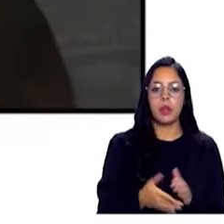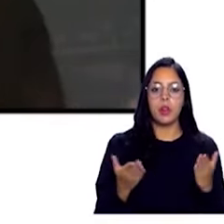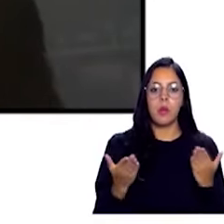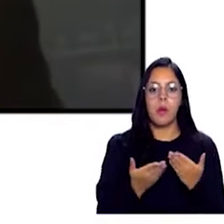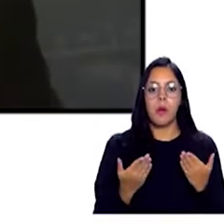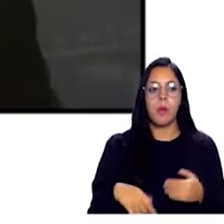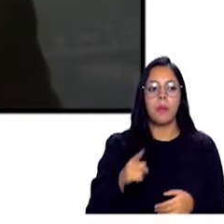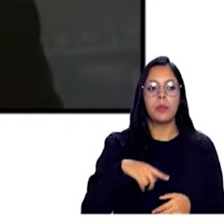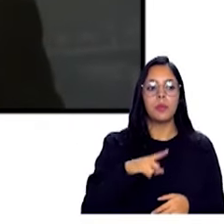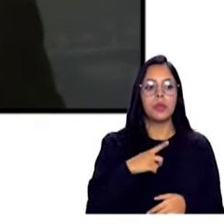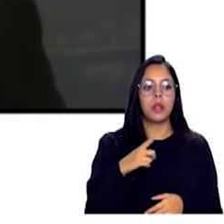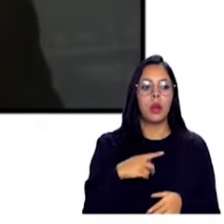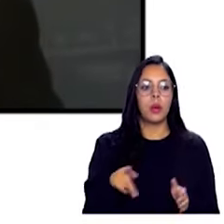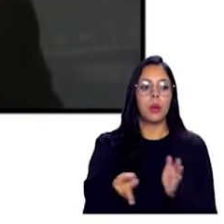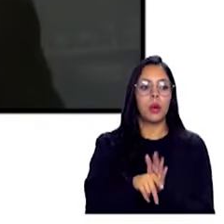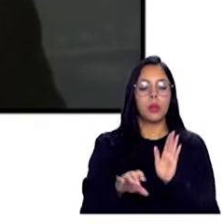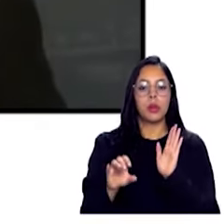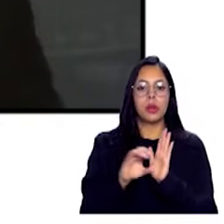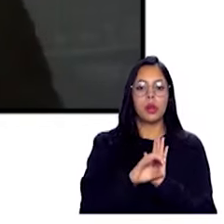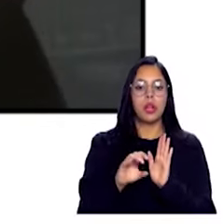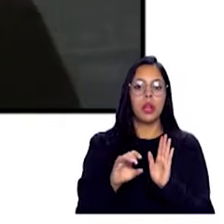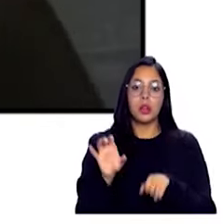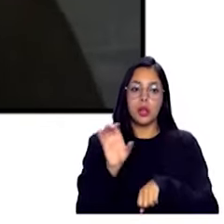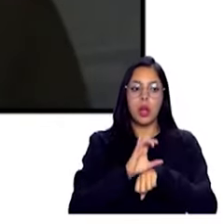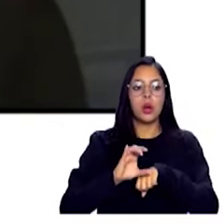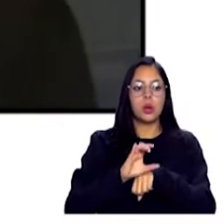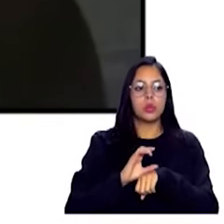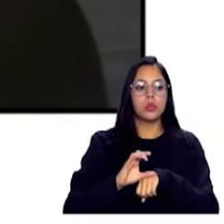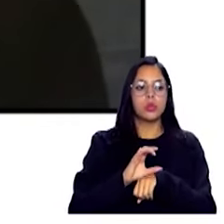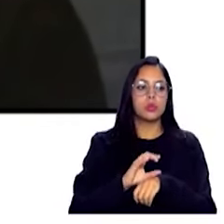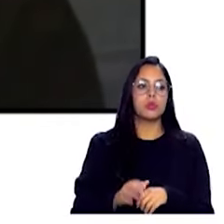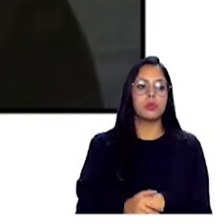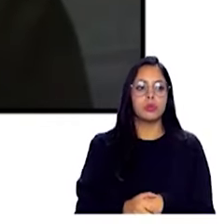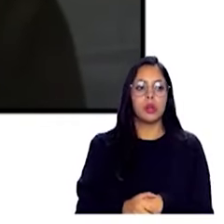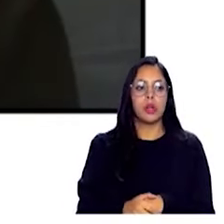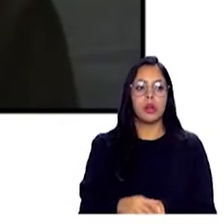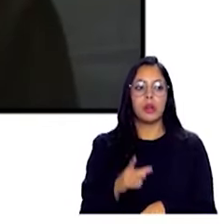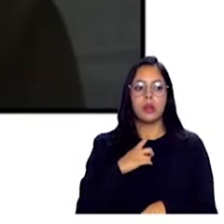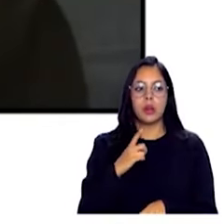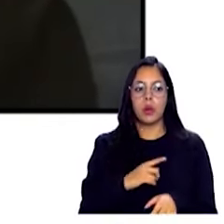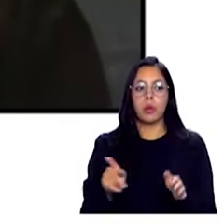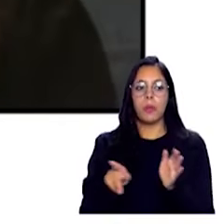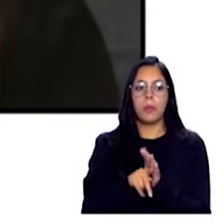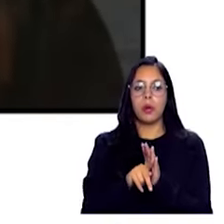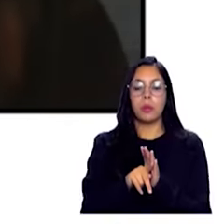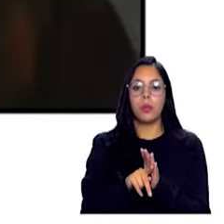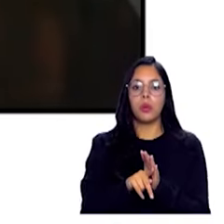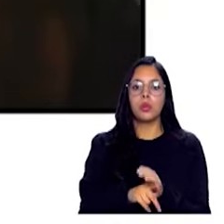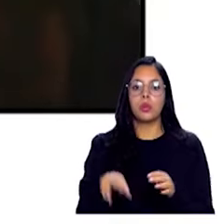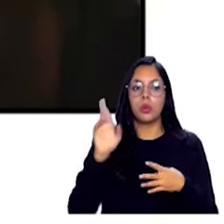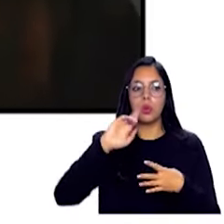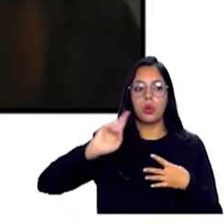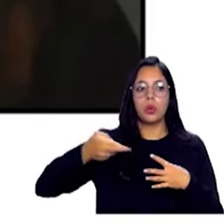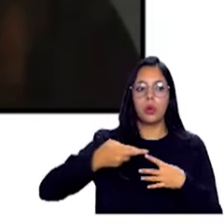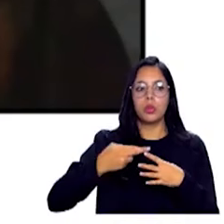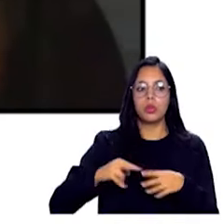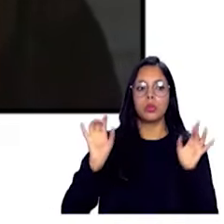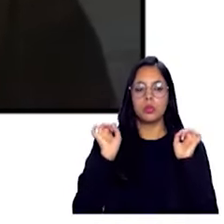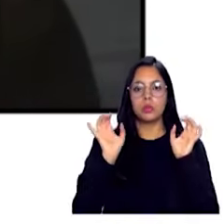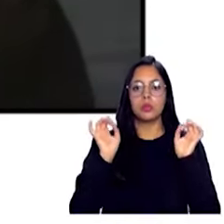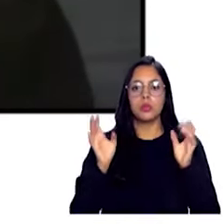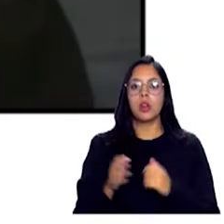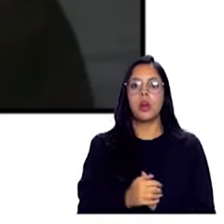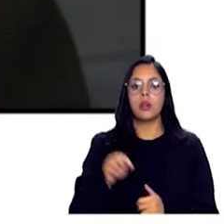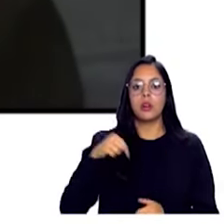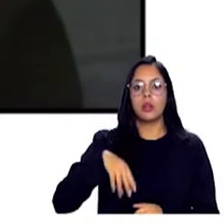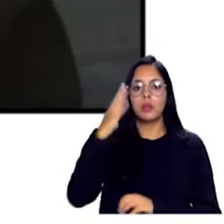infraconstitucional a relevância como eh eh pressuposto de cabimento para recurso especial no Brasil